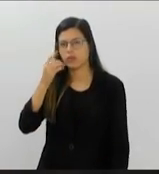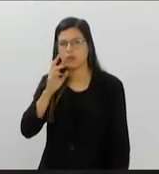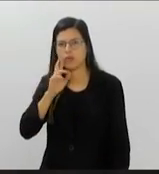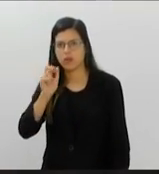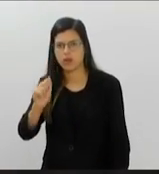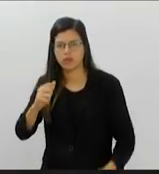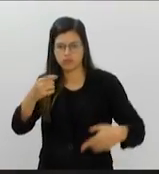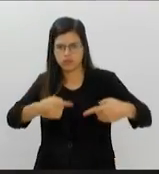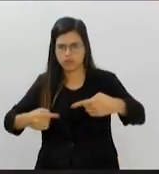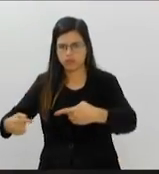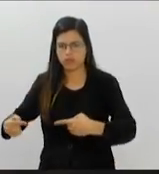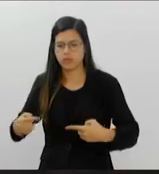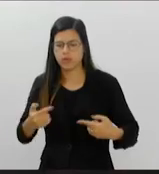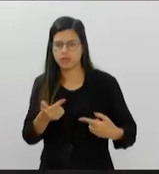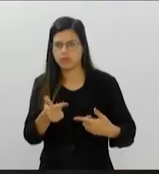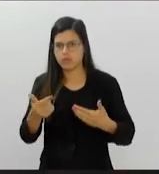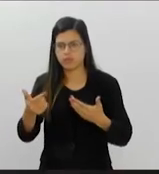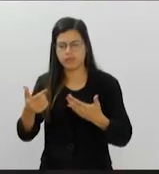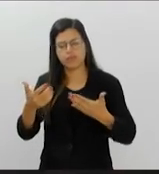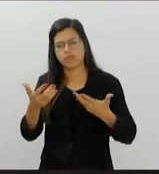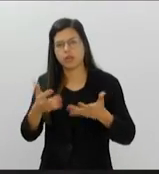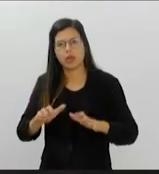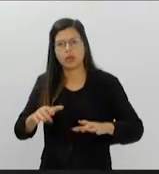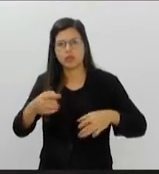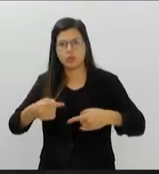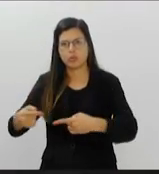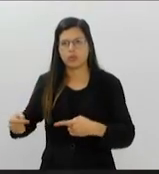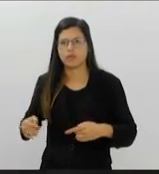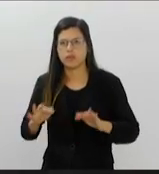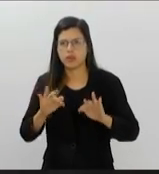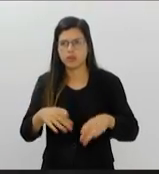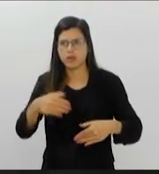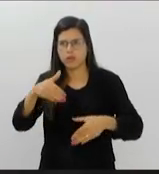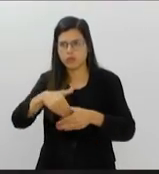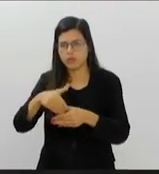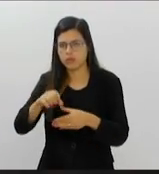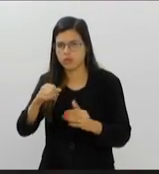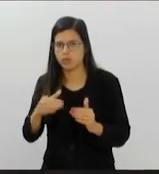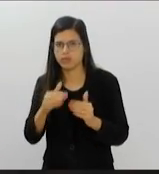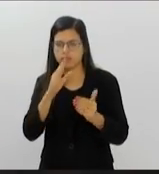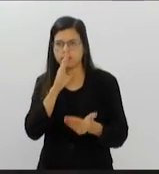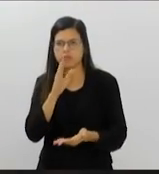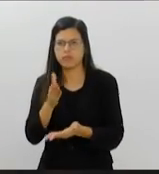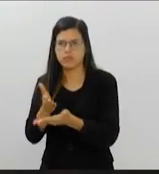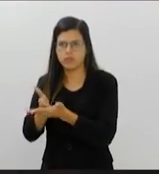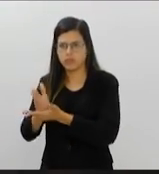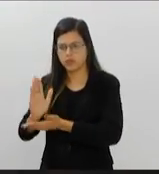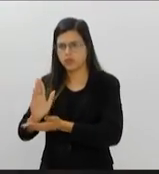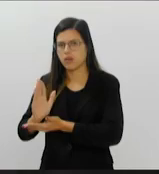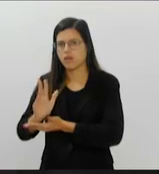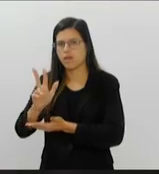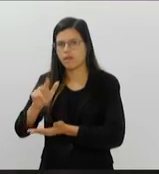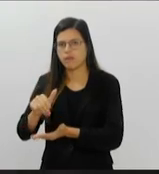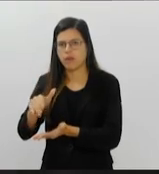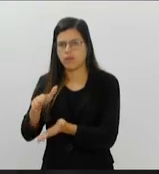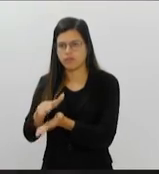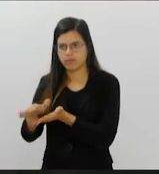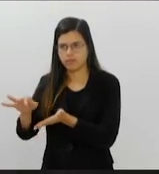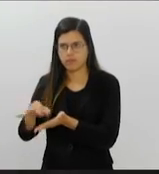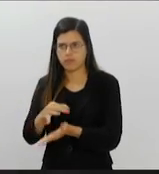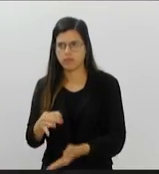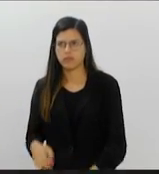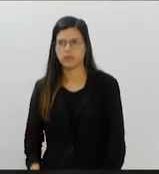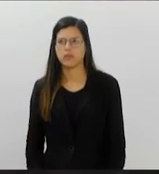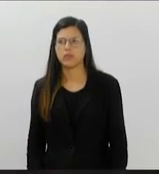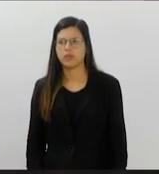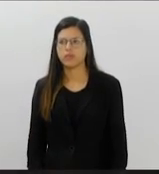discussão. Não havendo quem queira discutir, encerrada a discussão. Em votação, os senhores que aprovam, permaneçam como estão. Aprovado, vai a promulgação. Declaração,